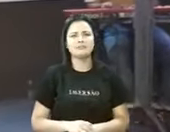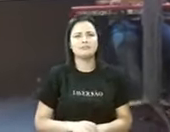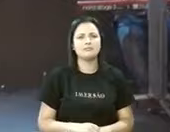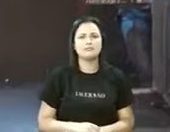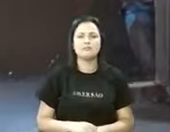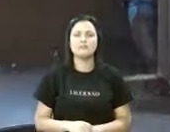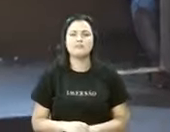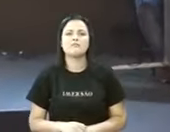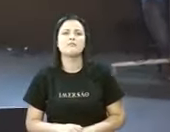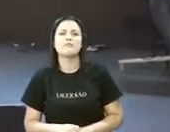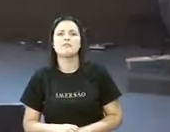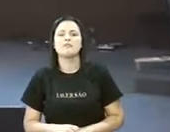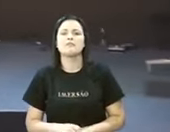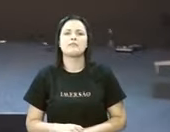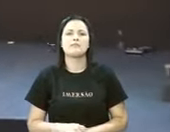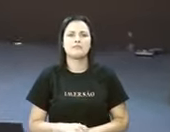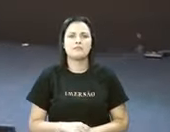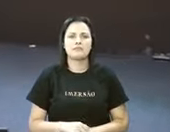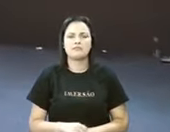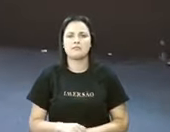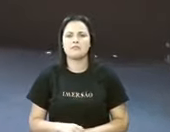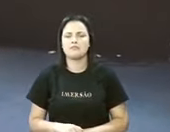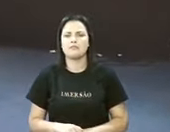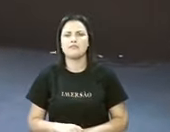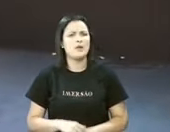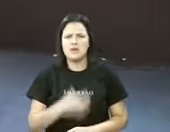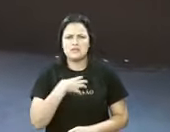Então é não ter medo de chegar lá e alguém dizer: está se achando,